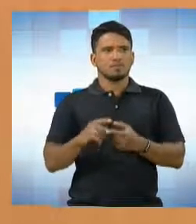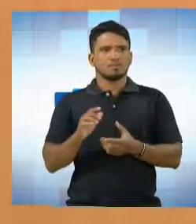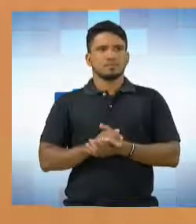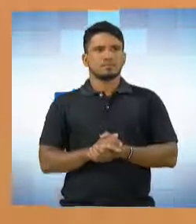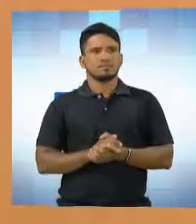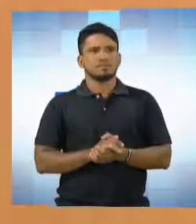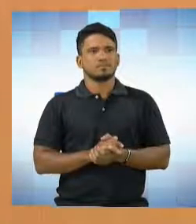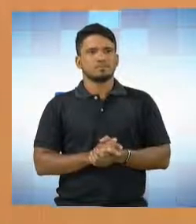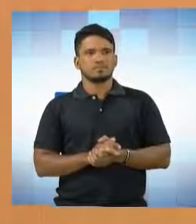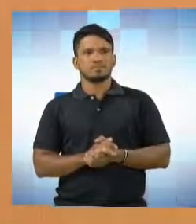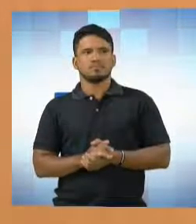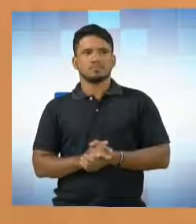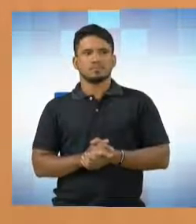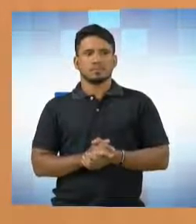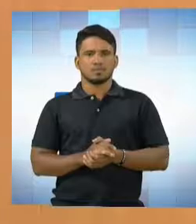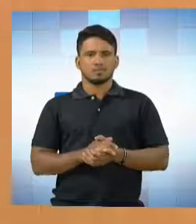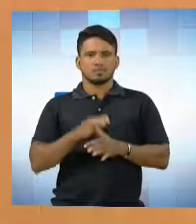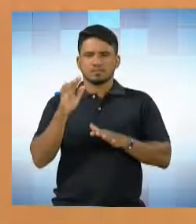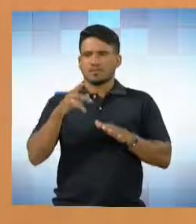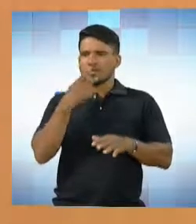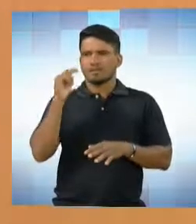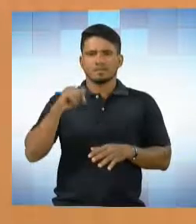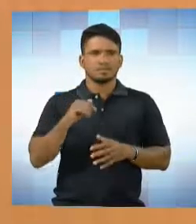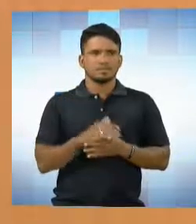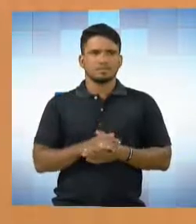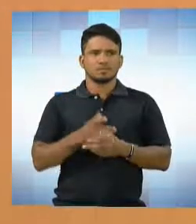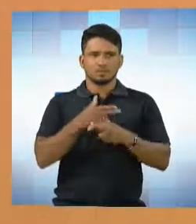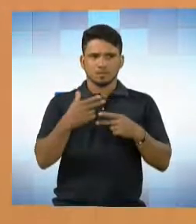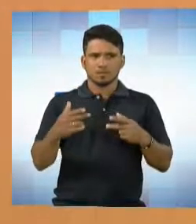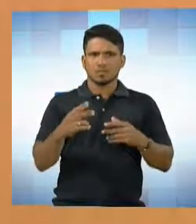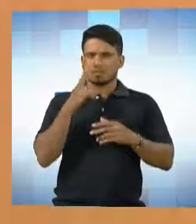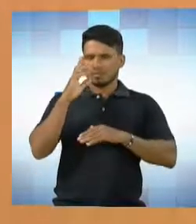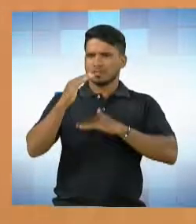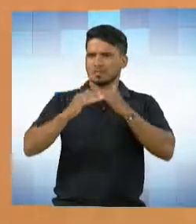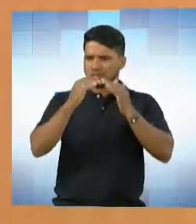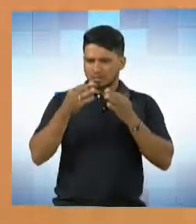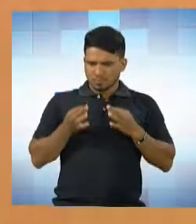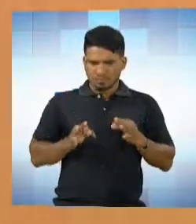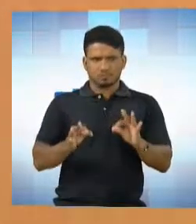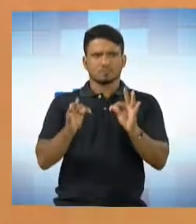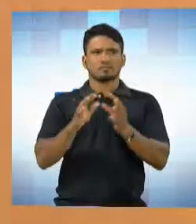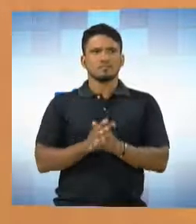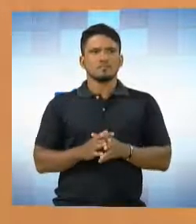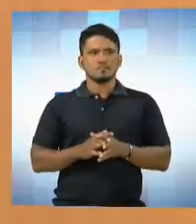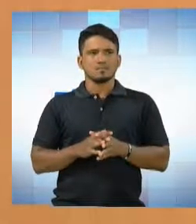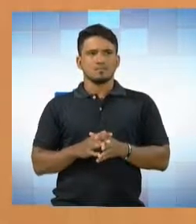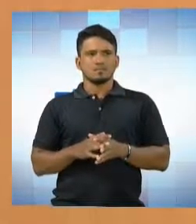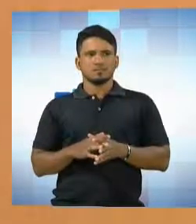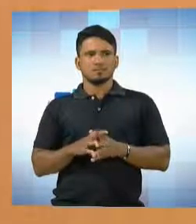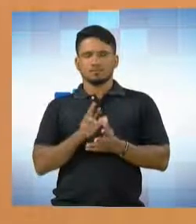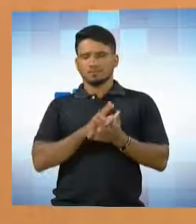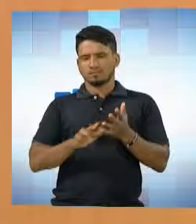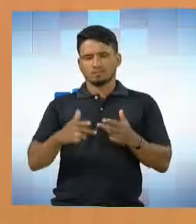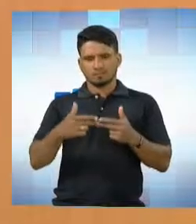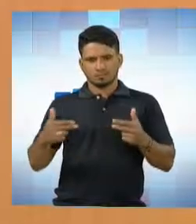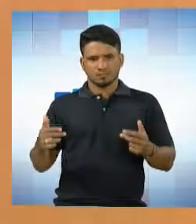graças a Deus, eu gosto. Lindalva, muitas vezes nós falamos aqui, depois dessa evolução tecnológica, evolução sobre vários